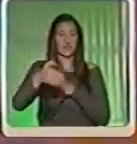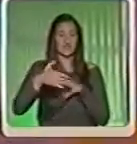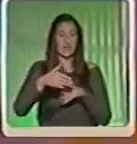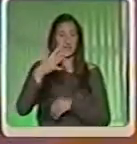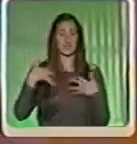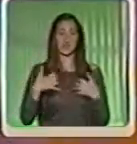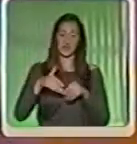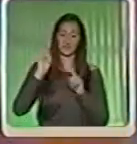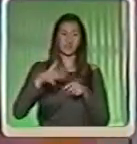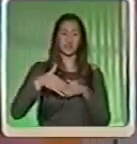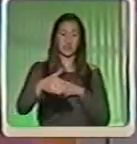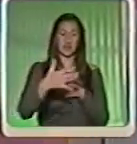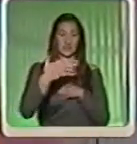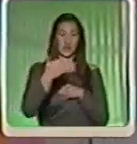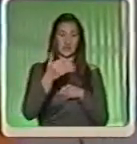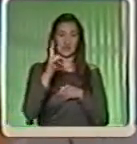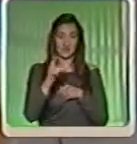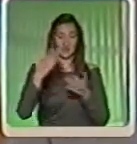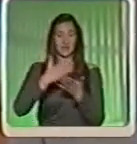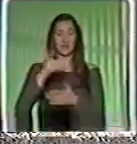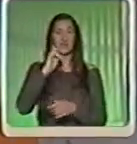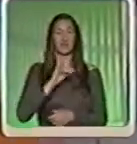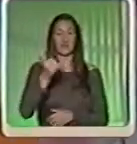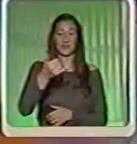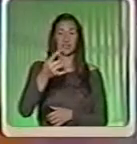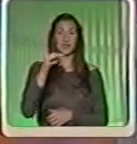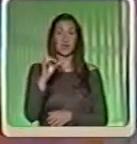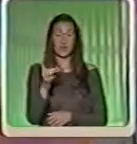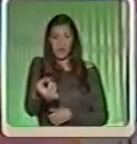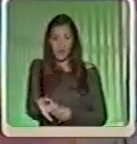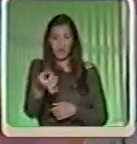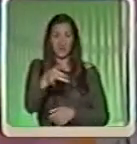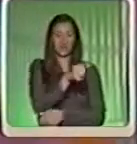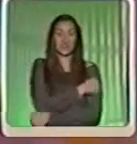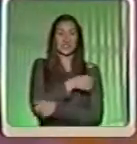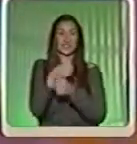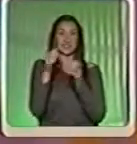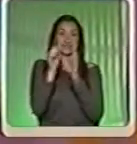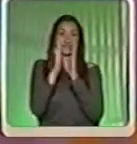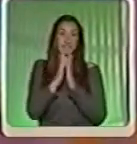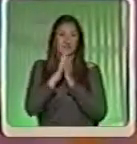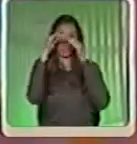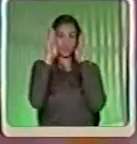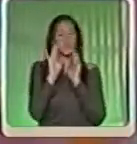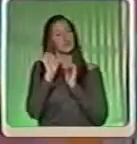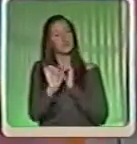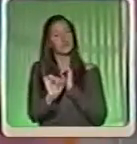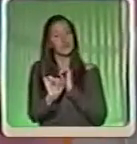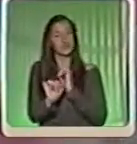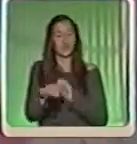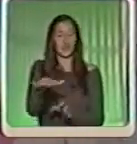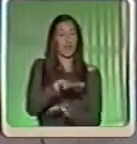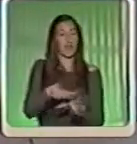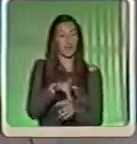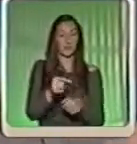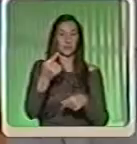de sexta-feira. De 26 a 29, não é? Exatamente. Num convento? Num convento. Portanto, num local ideal. É. Aliás, começou por